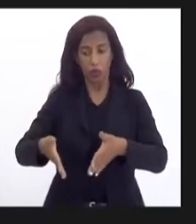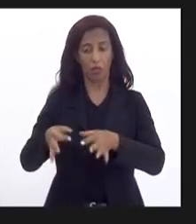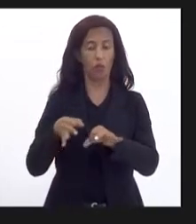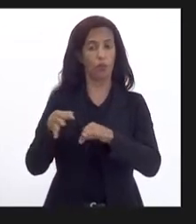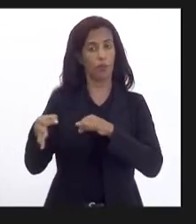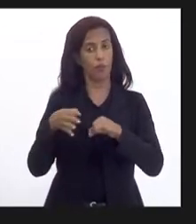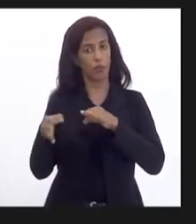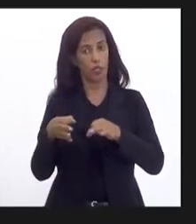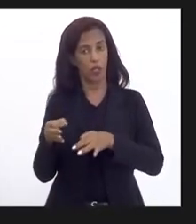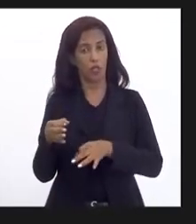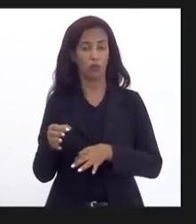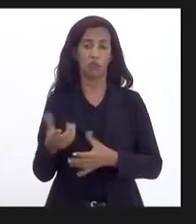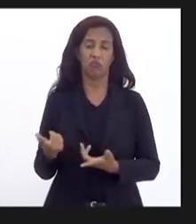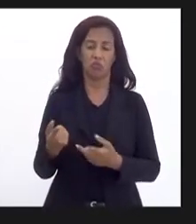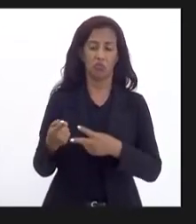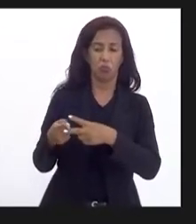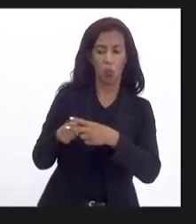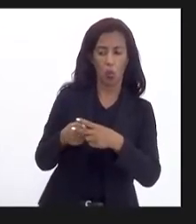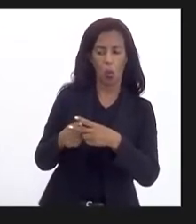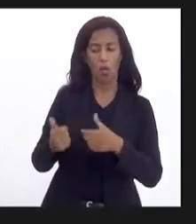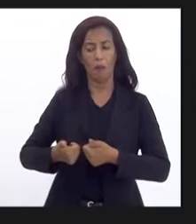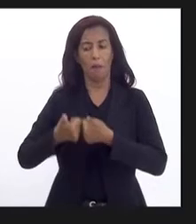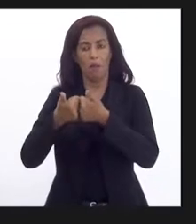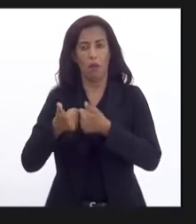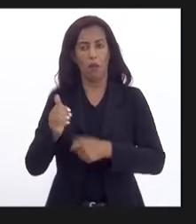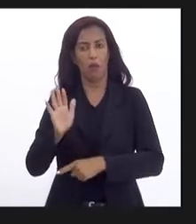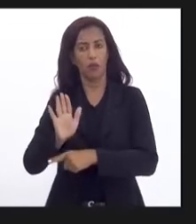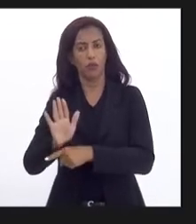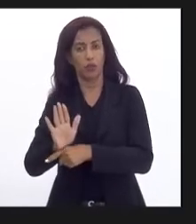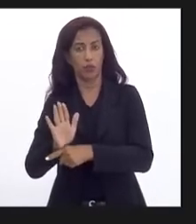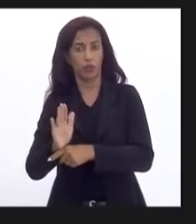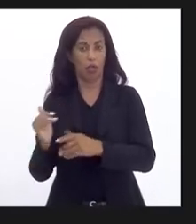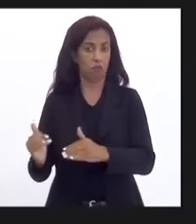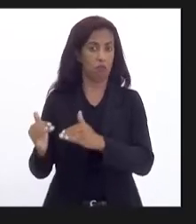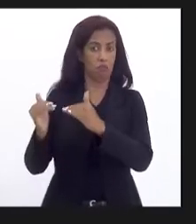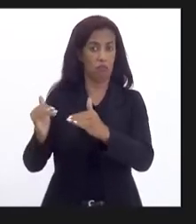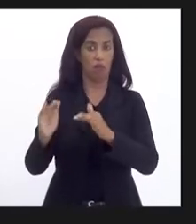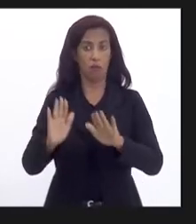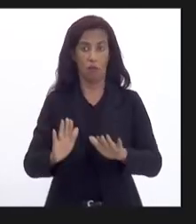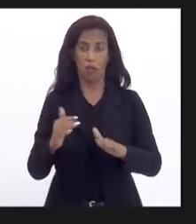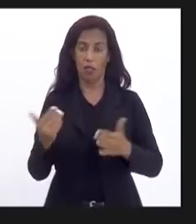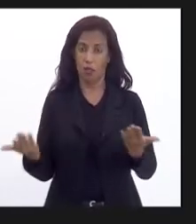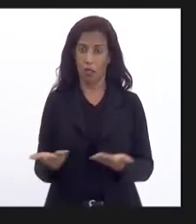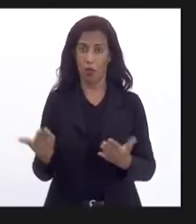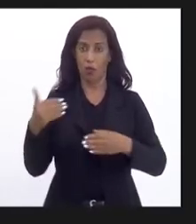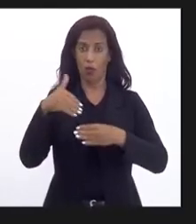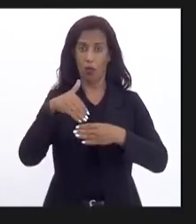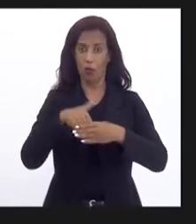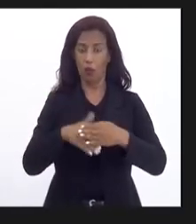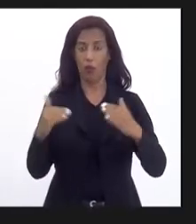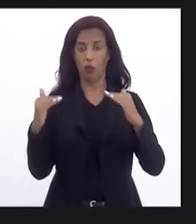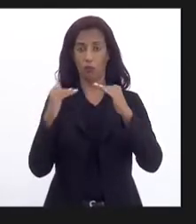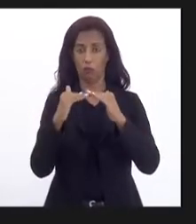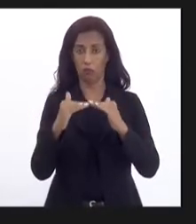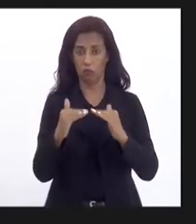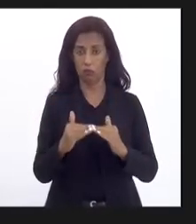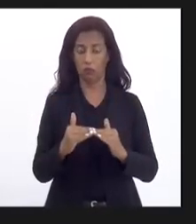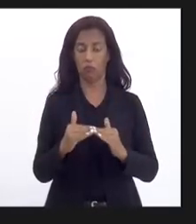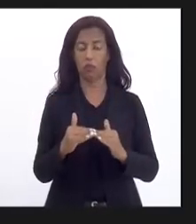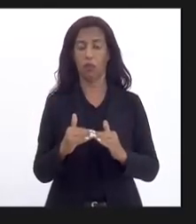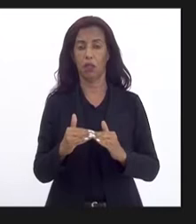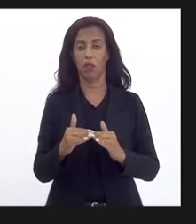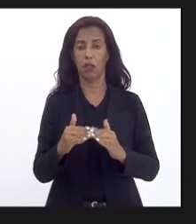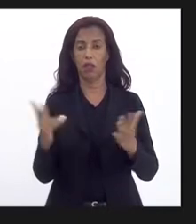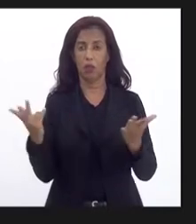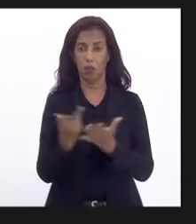tentativa de aperfeiçoá-lo, de oferecer uma contribuição no mérito. Mas, por enquanto, o voto é favorável à realização